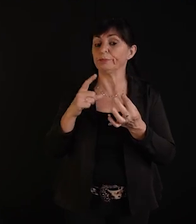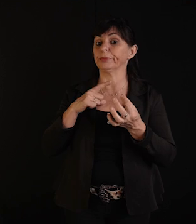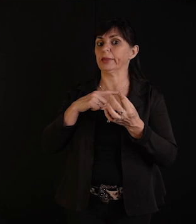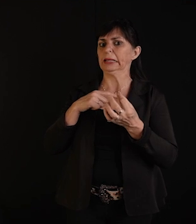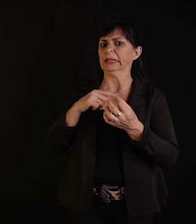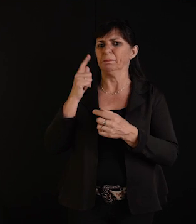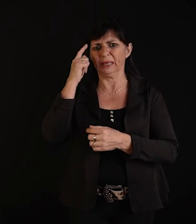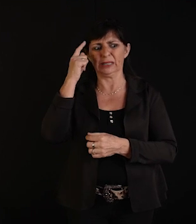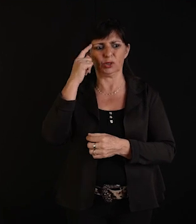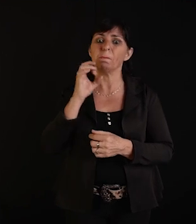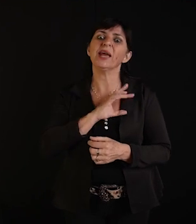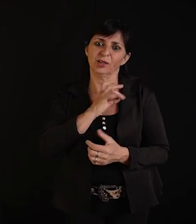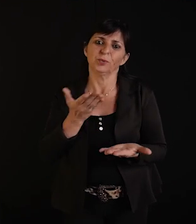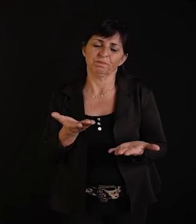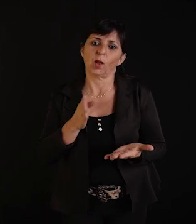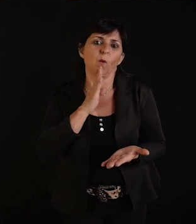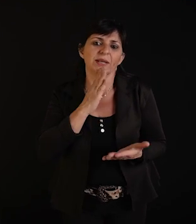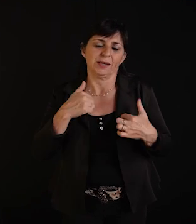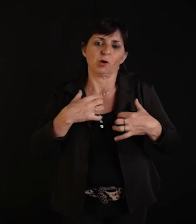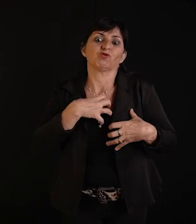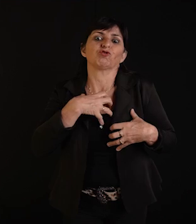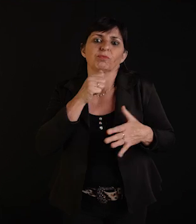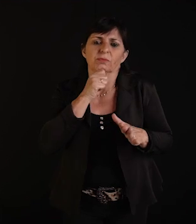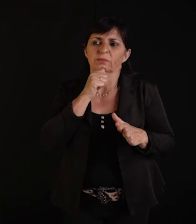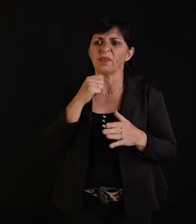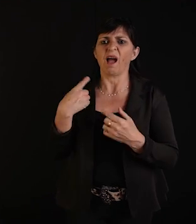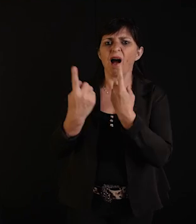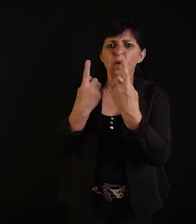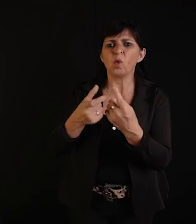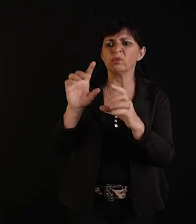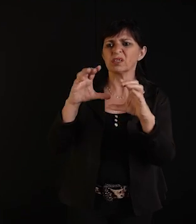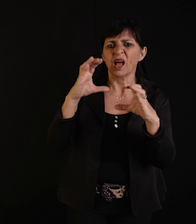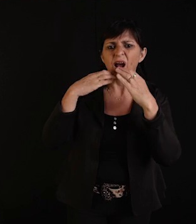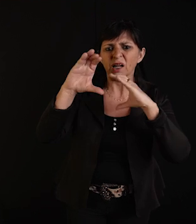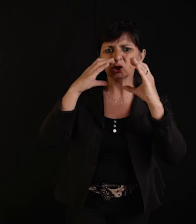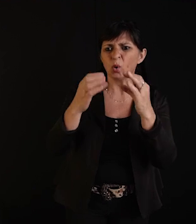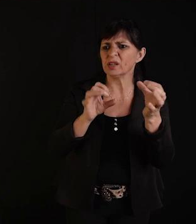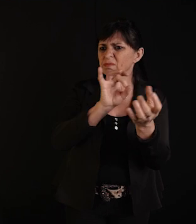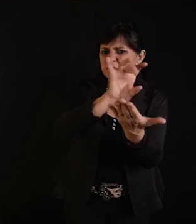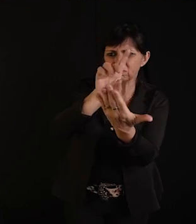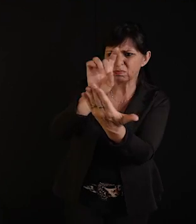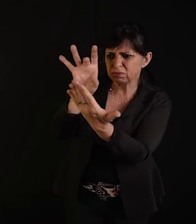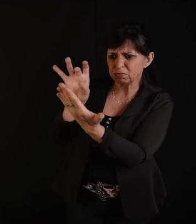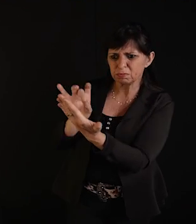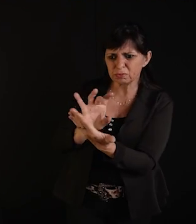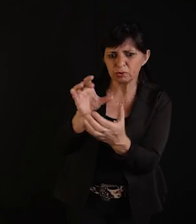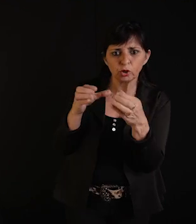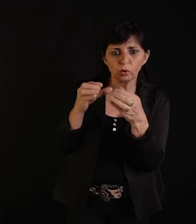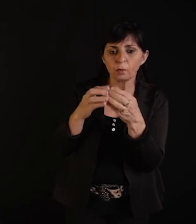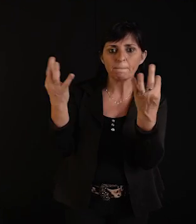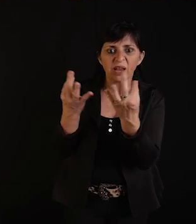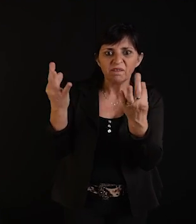próprio Gildo, o Ivan, o Nelson, o João, não é fácil, cara, um cantor novo, né, com uma música inédita, ainda não ia se sobressair.